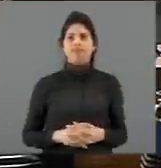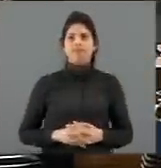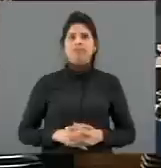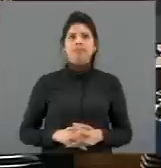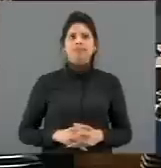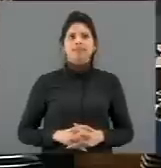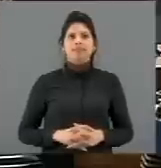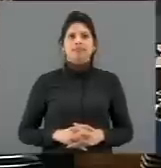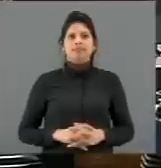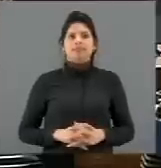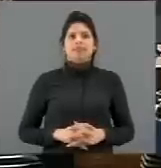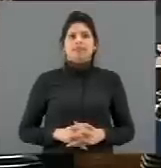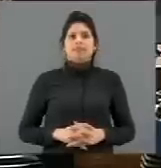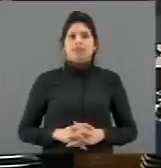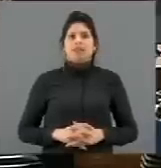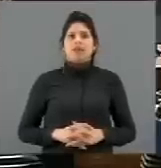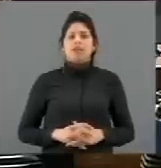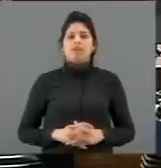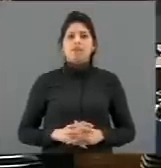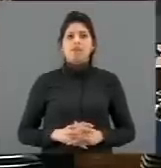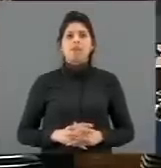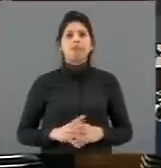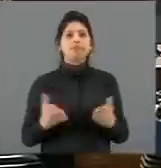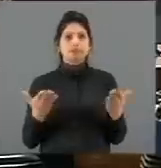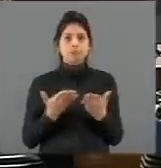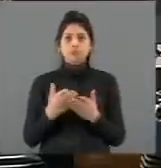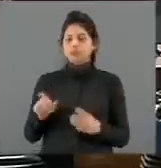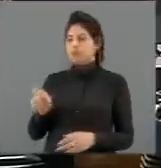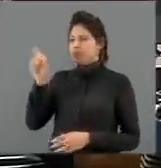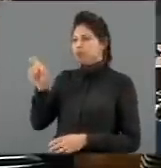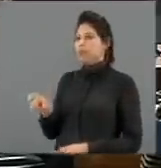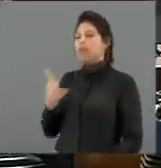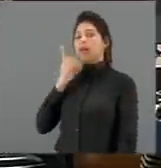Eu passo a palavra ao deputado Marcel Van Hatten.